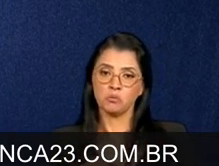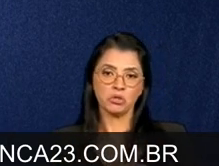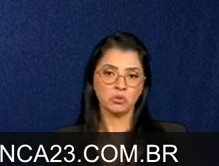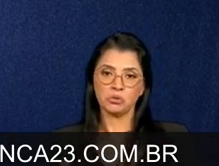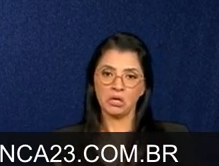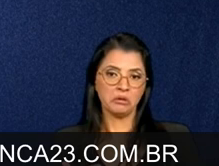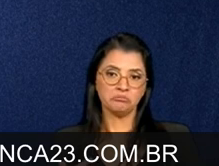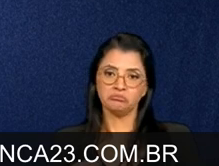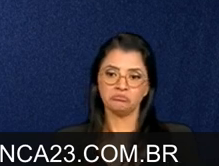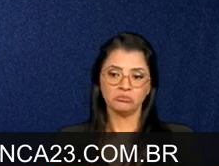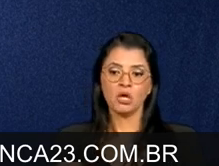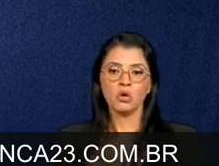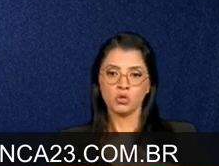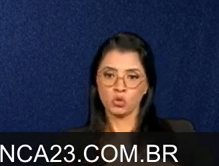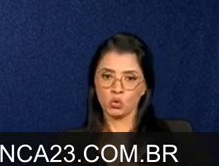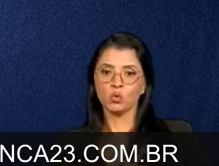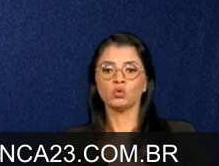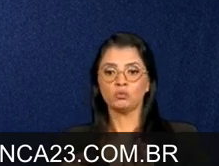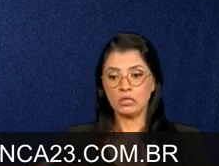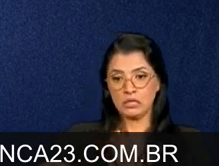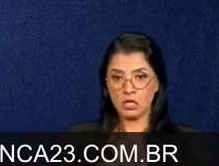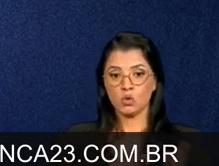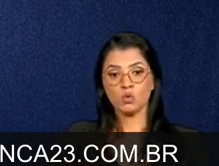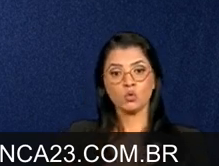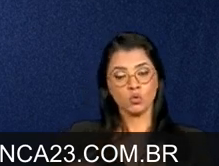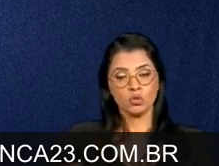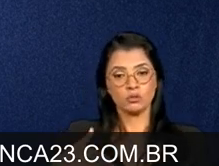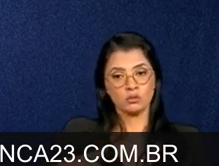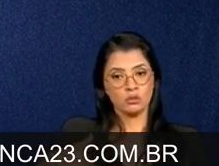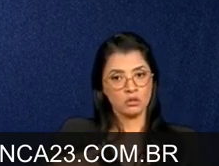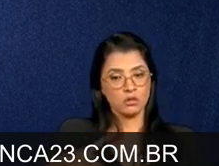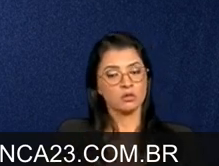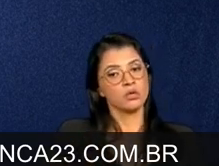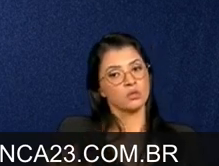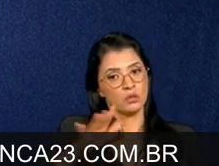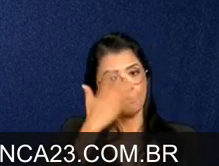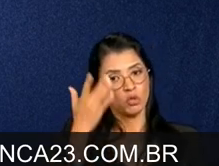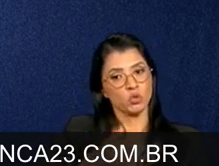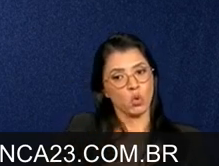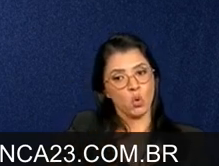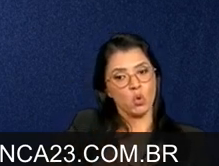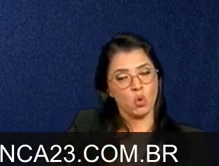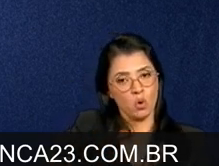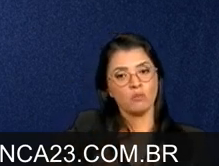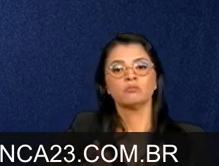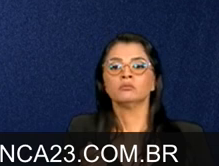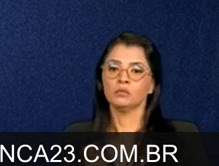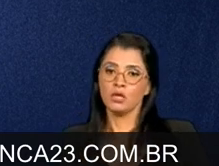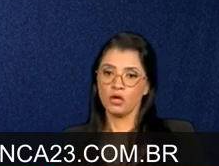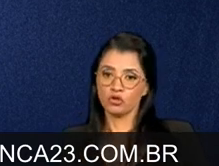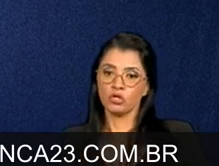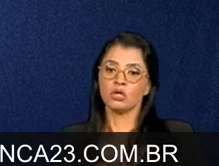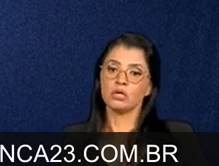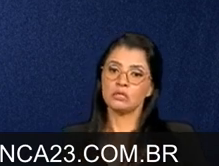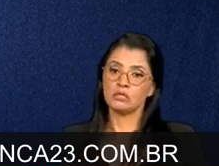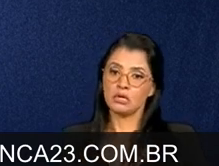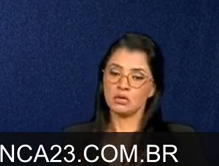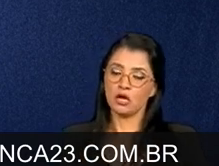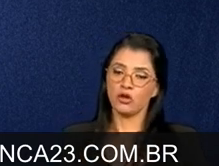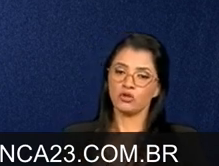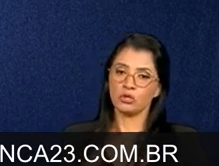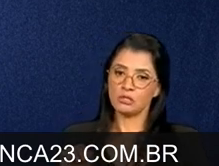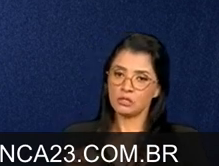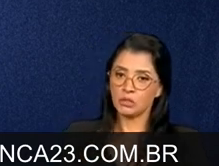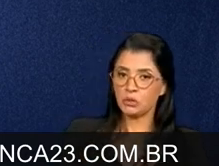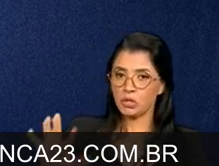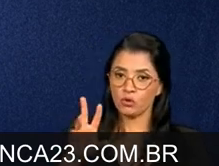existe. O Instituto remeteu as denúncias à Secretaria Nacional do Consumidor e à Agência Nacional de Proteção de Dados, mas